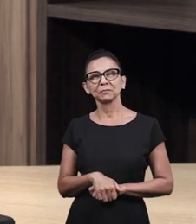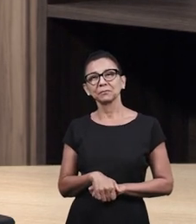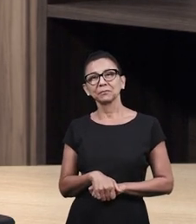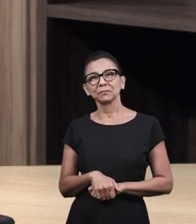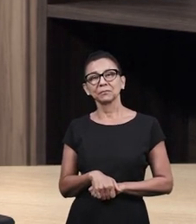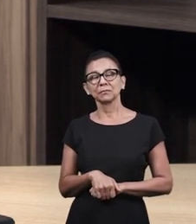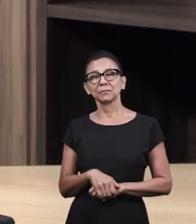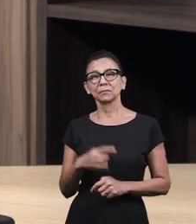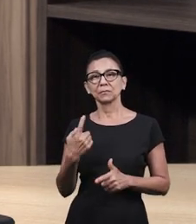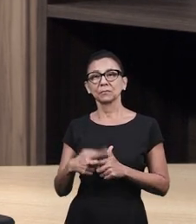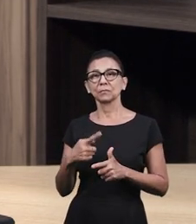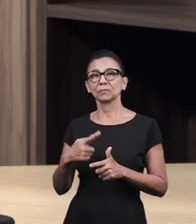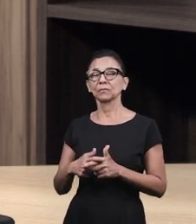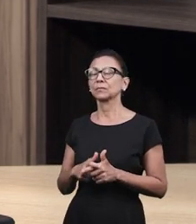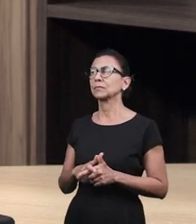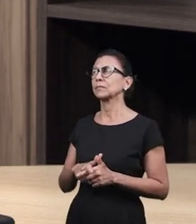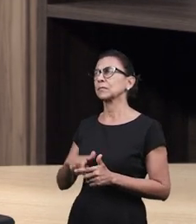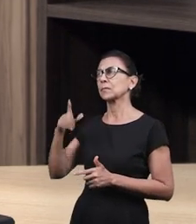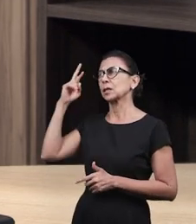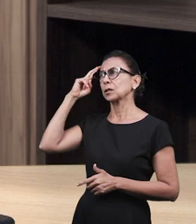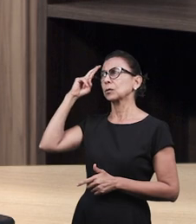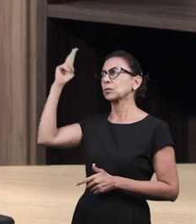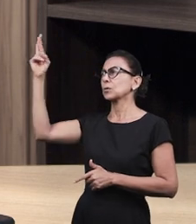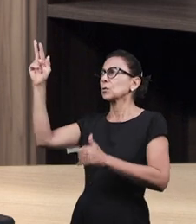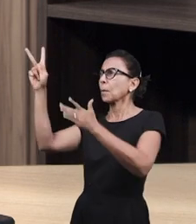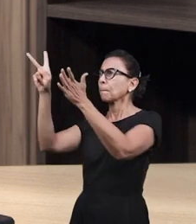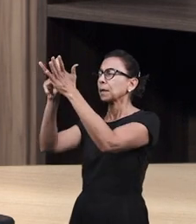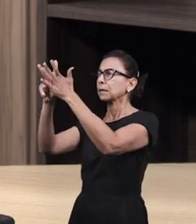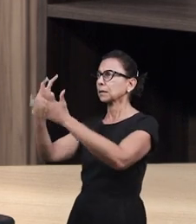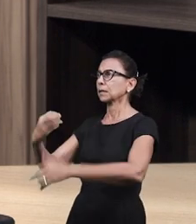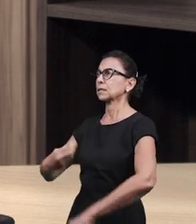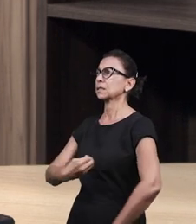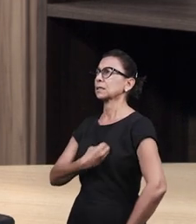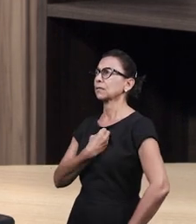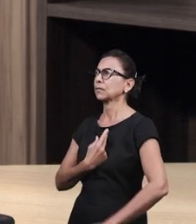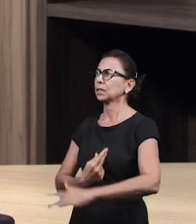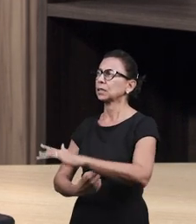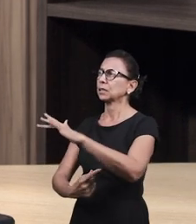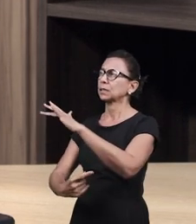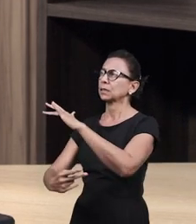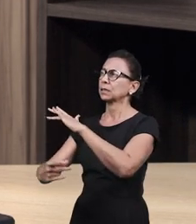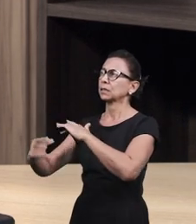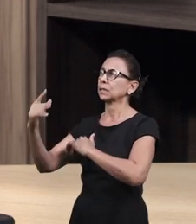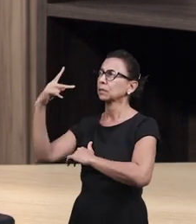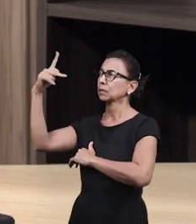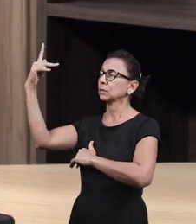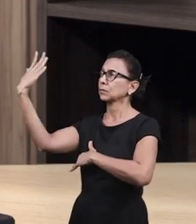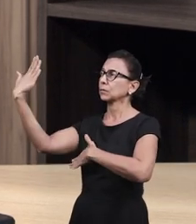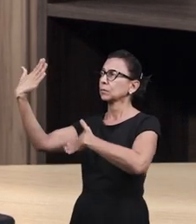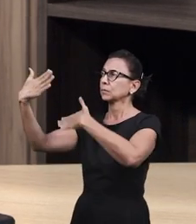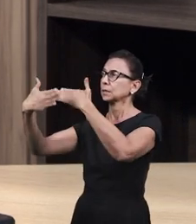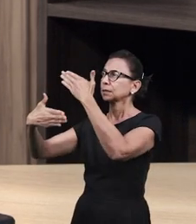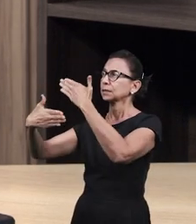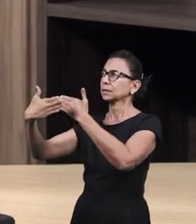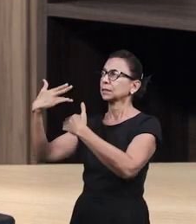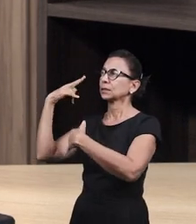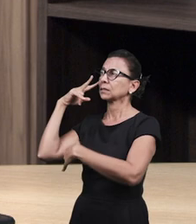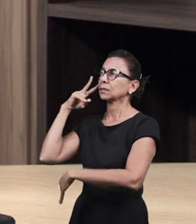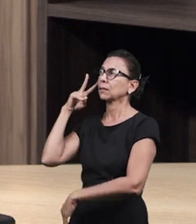assim: porque em ti está o manancial da vida, e na tua